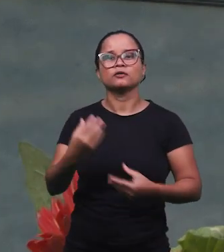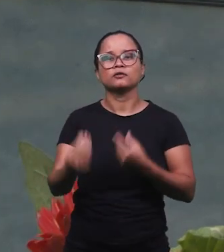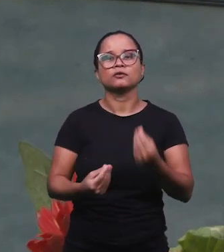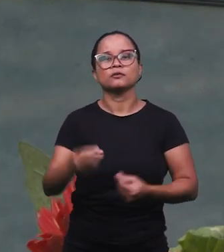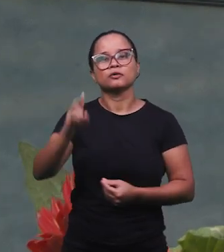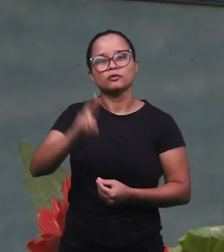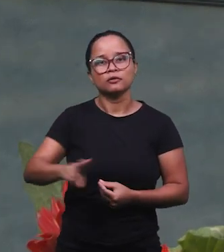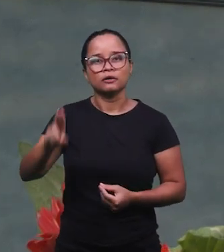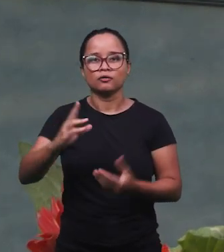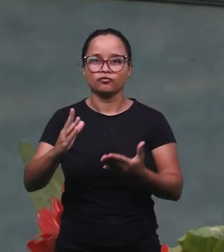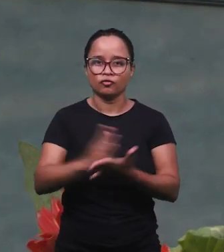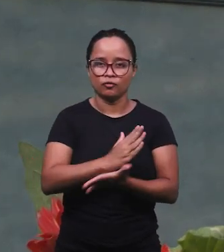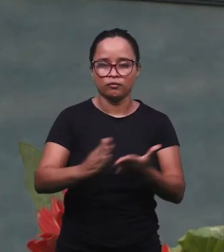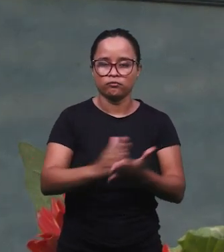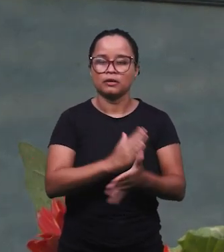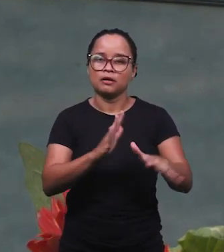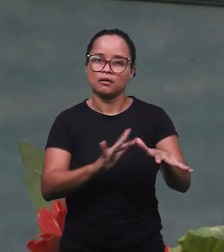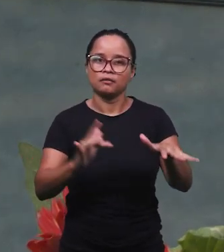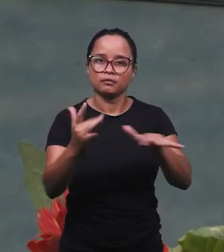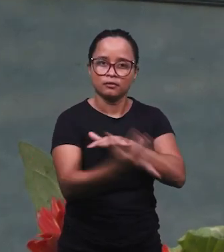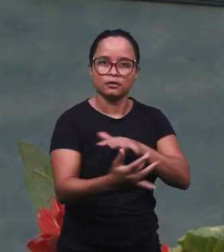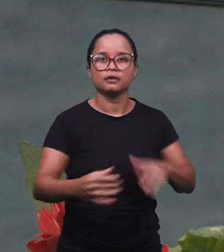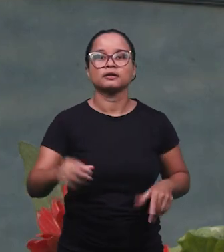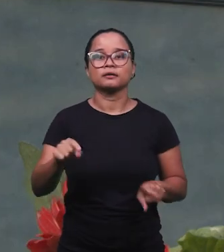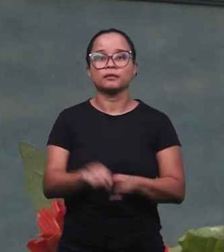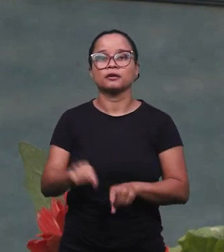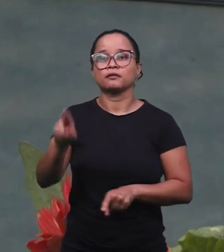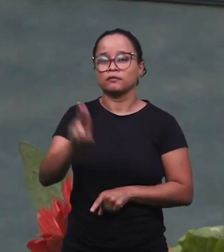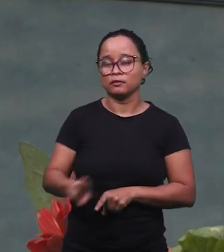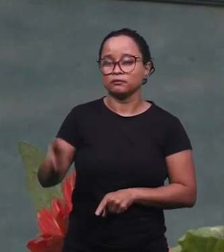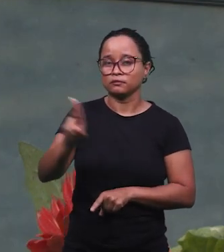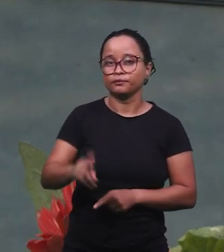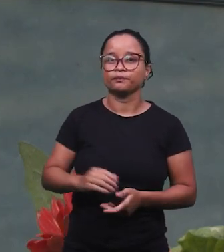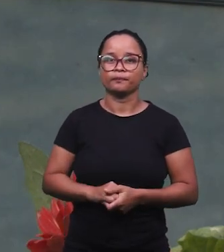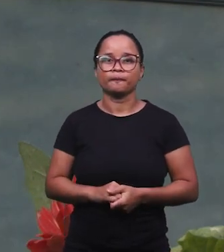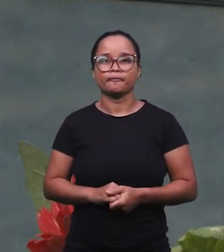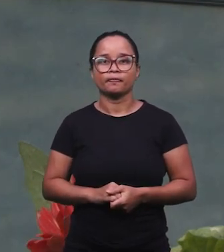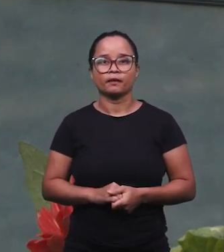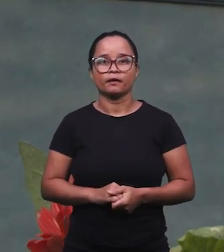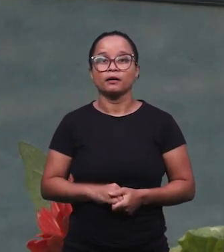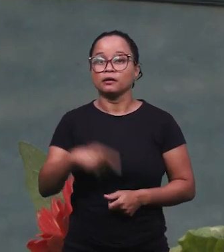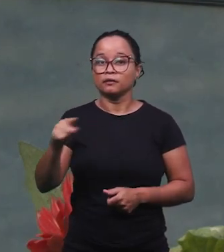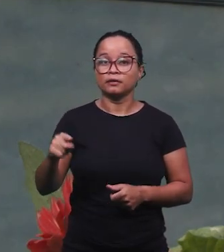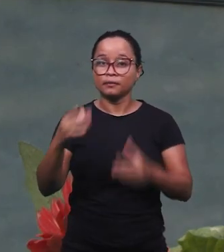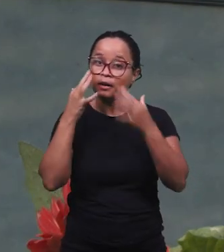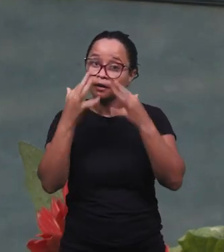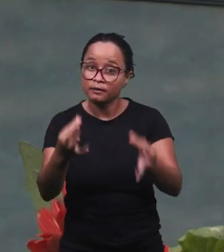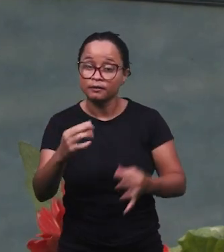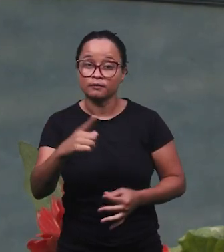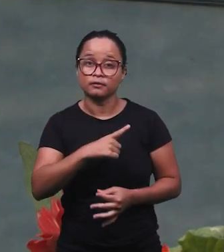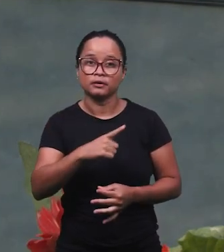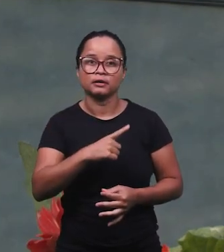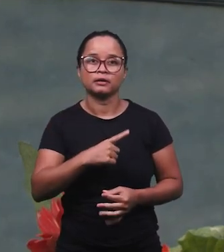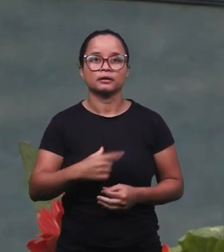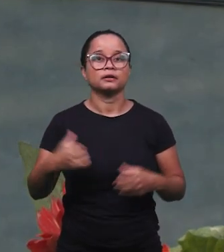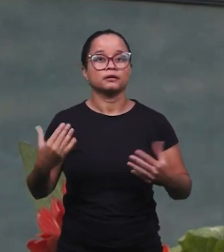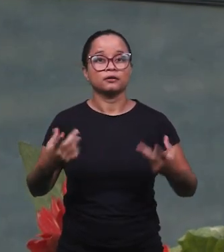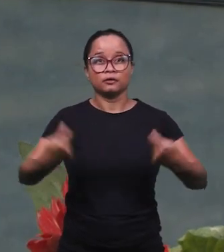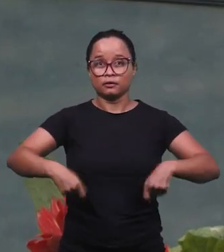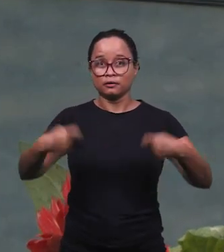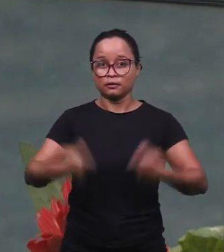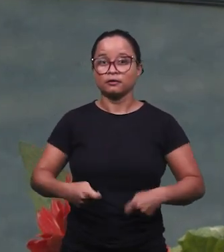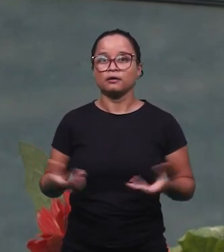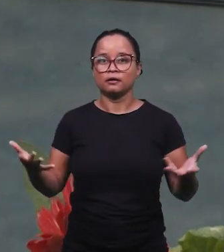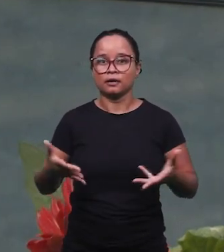certos recursos de redes sociais que são utilizados e que são apenas para chamar atenção. Enfim, não temos necessidade